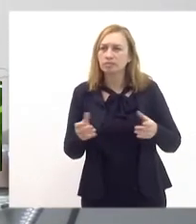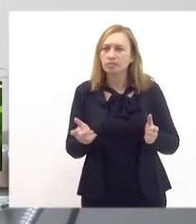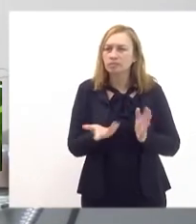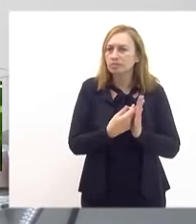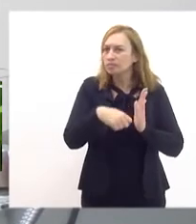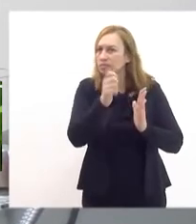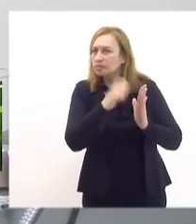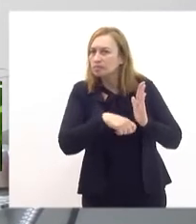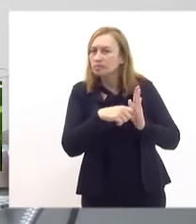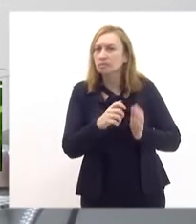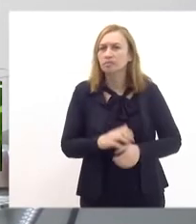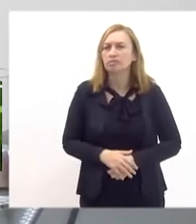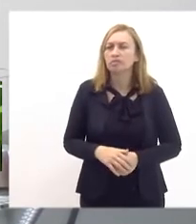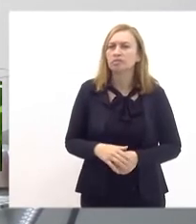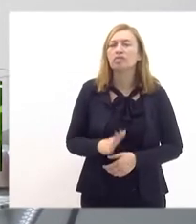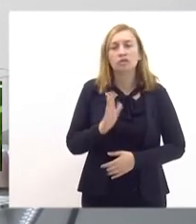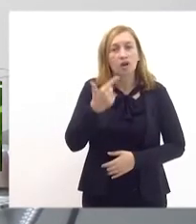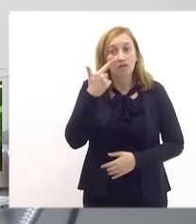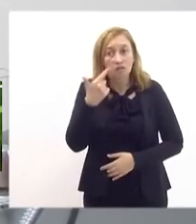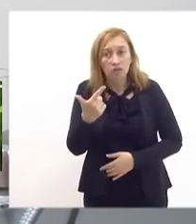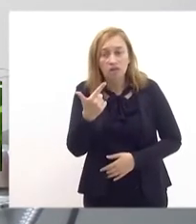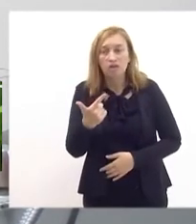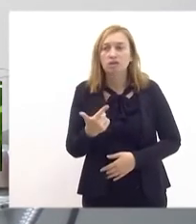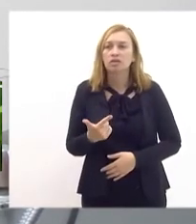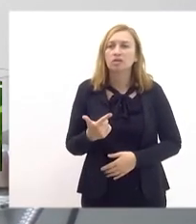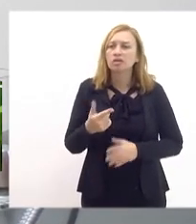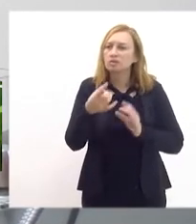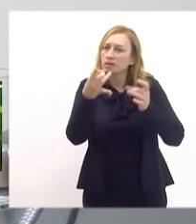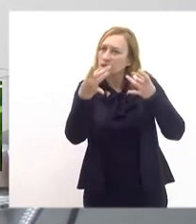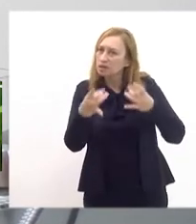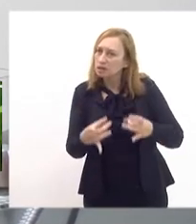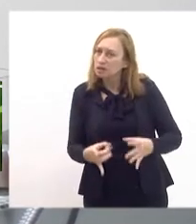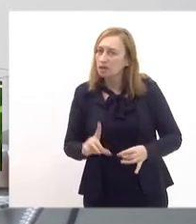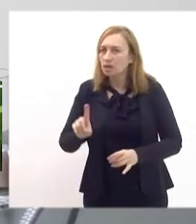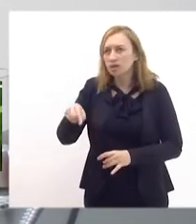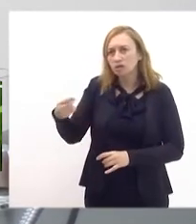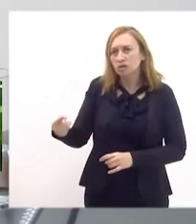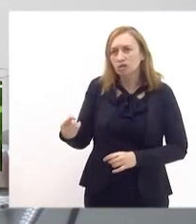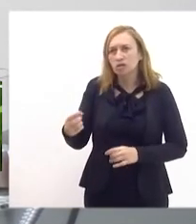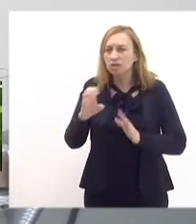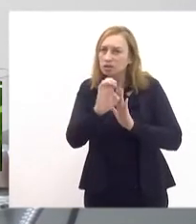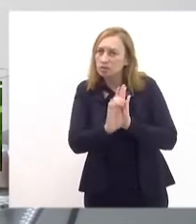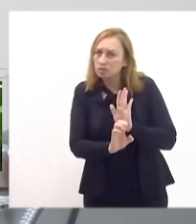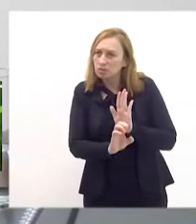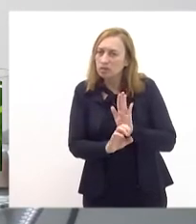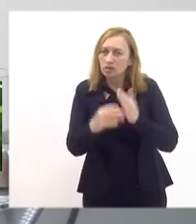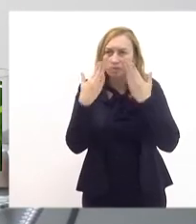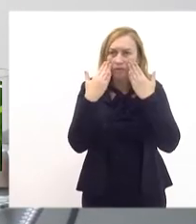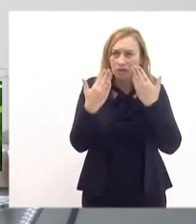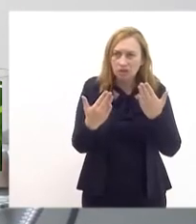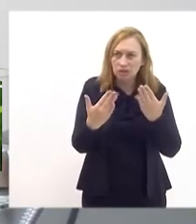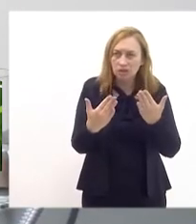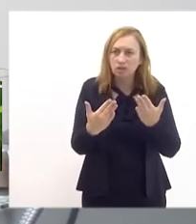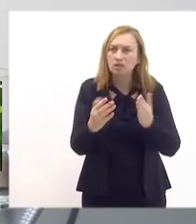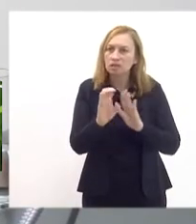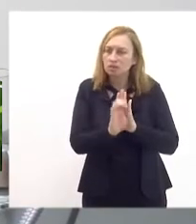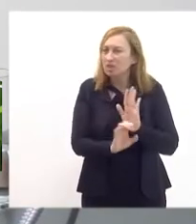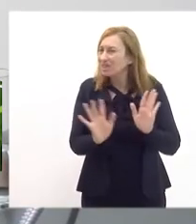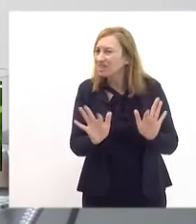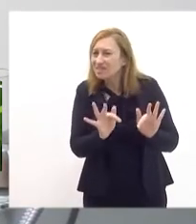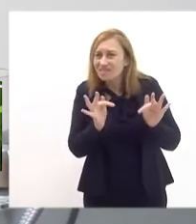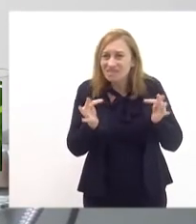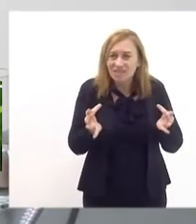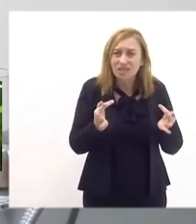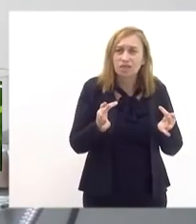Tributação, né? Eu estava até vendo de uma forma mais detalhada as outras emendas que foram apresentadas, são emendas muito simples